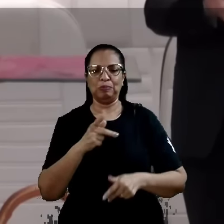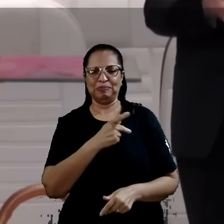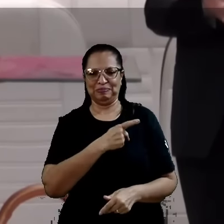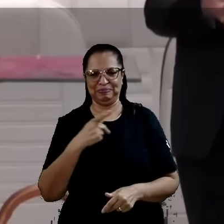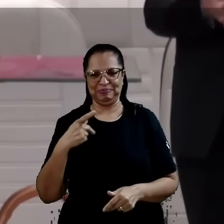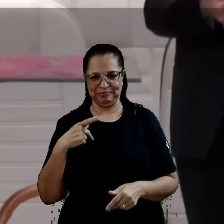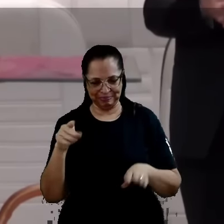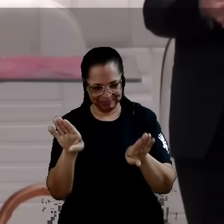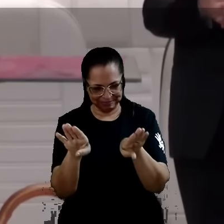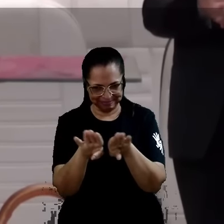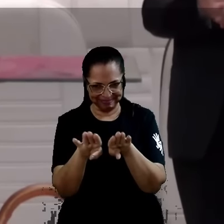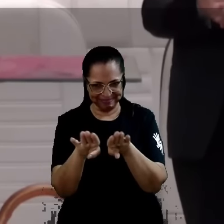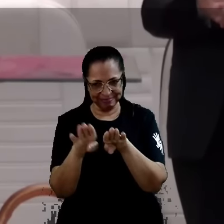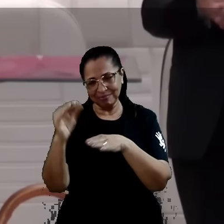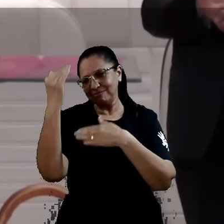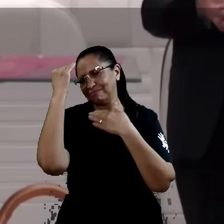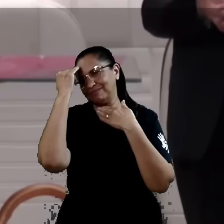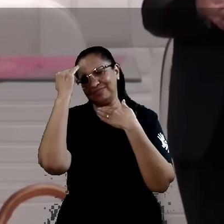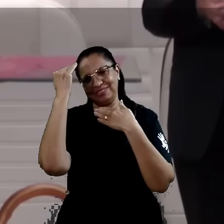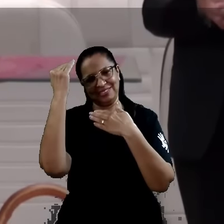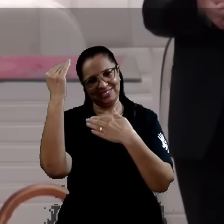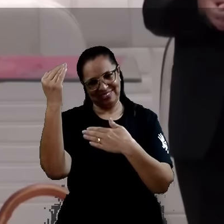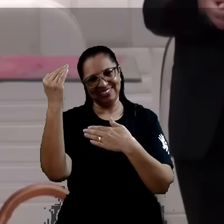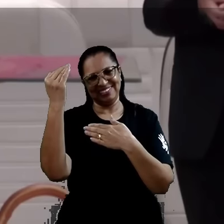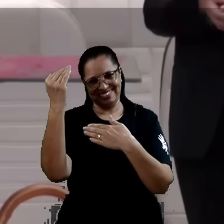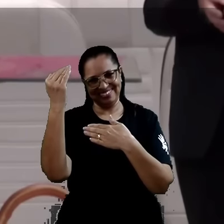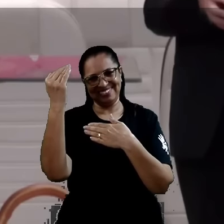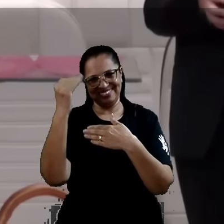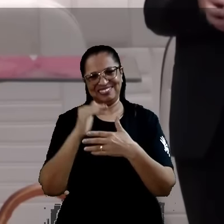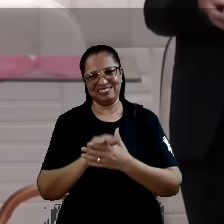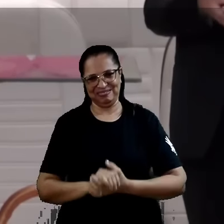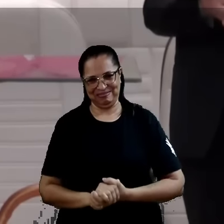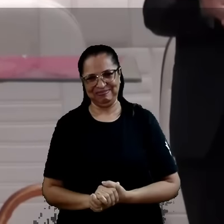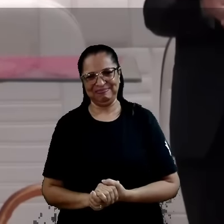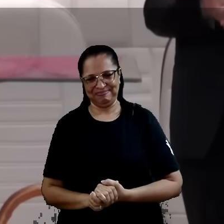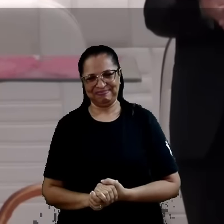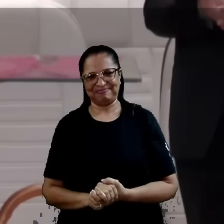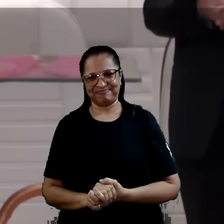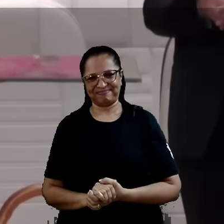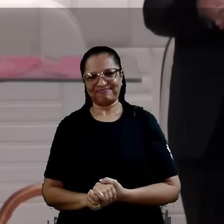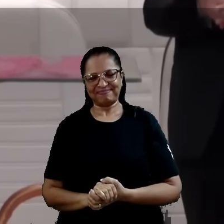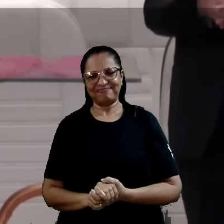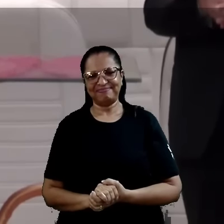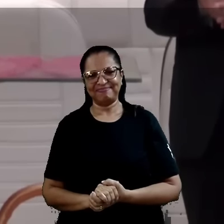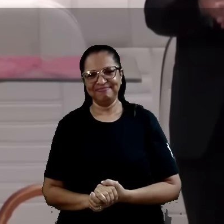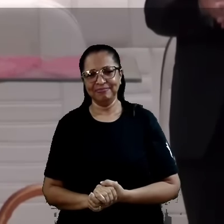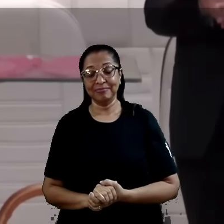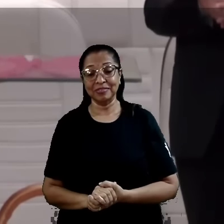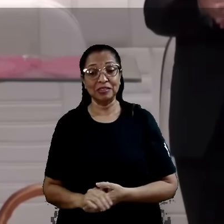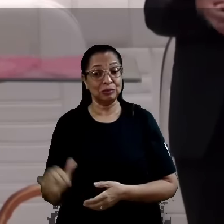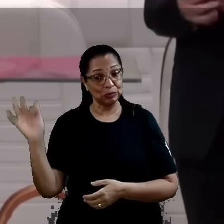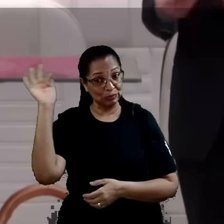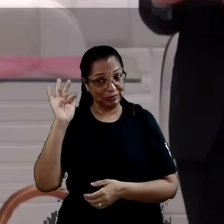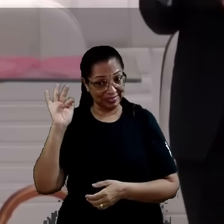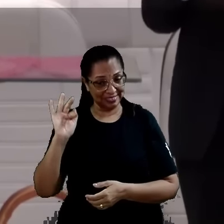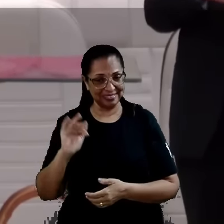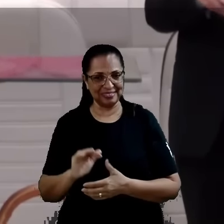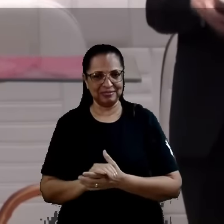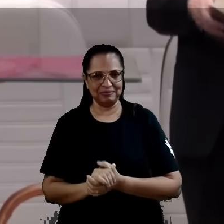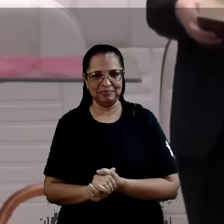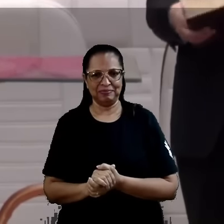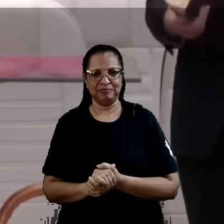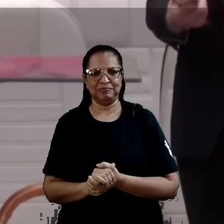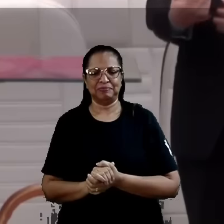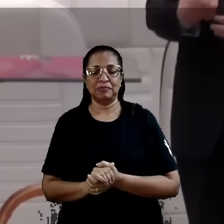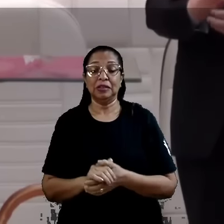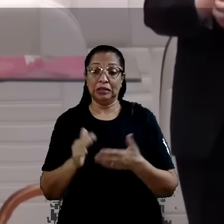obrigada por transferirem a minha oportunidade que pertence aos irmãos uma vez uma pessoa disse para mim a irmã não pode dizer